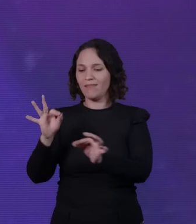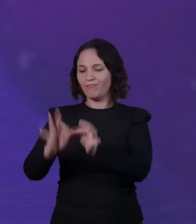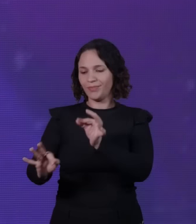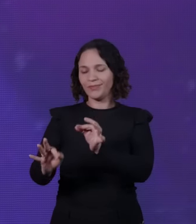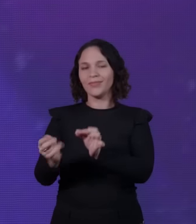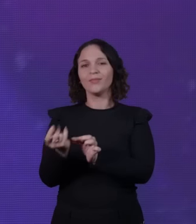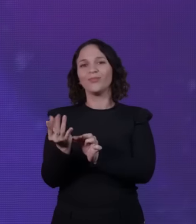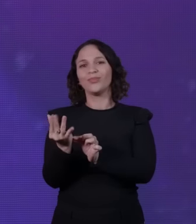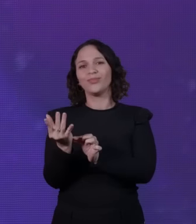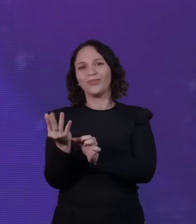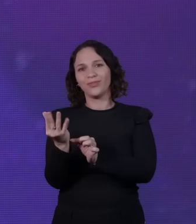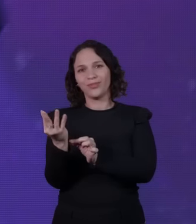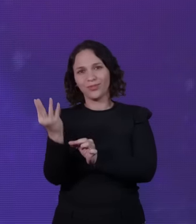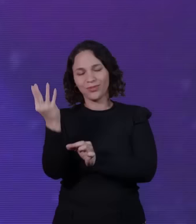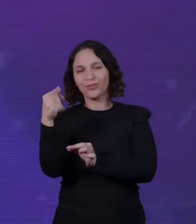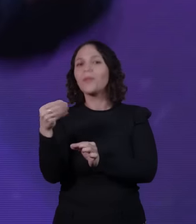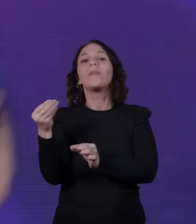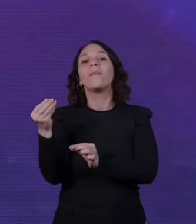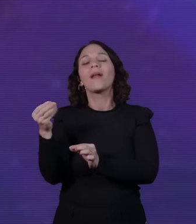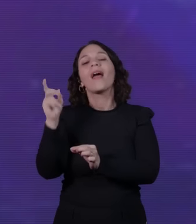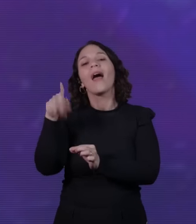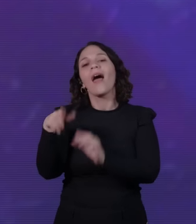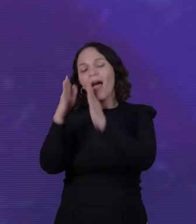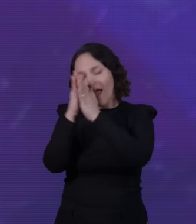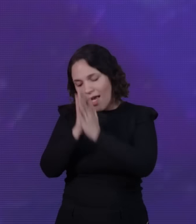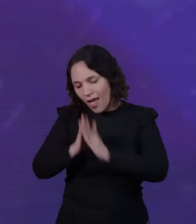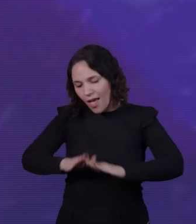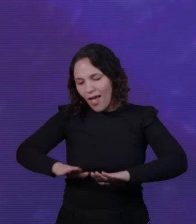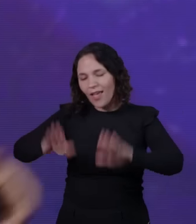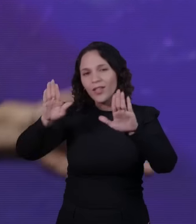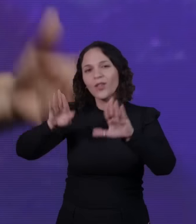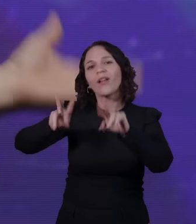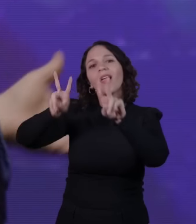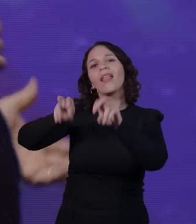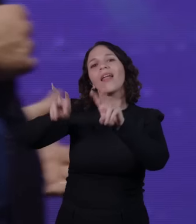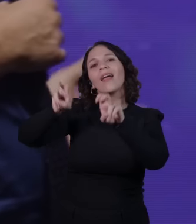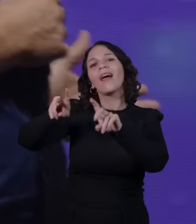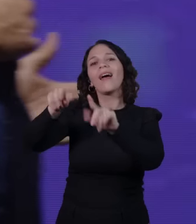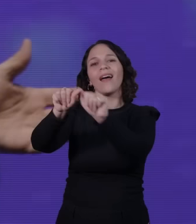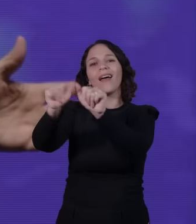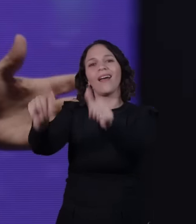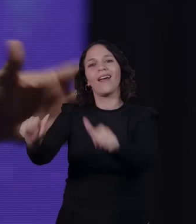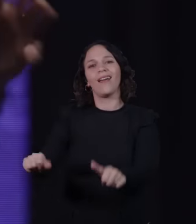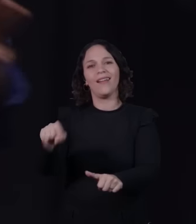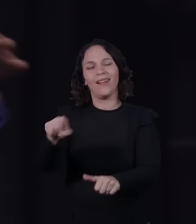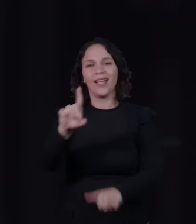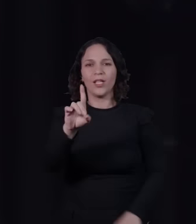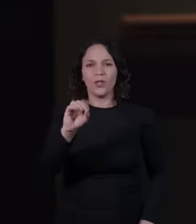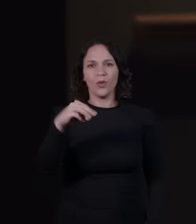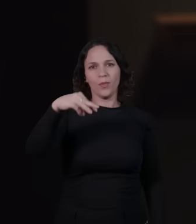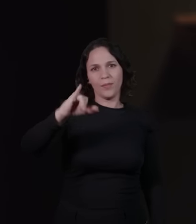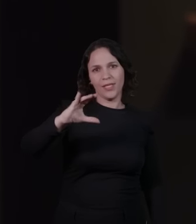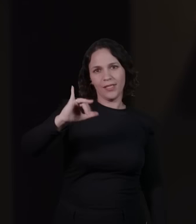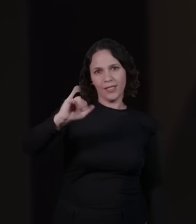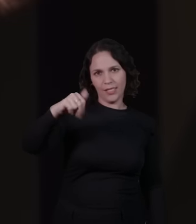em adoração ao Deus, entre aspas, Domiciano. Então